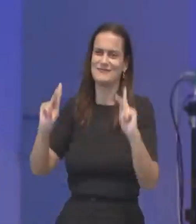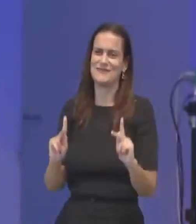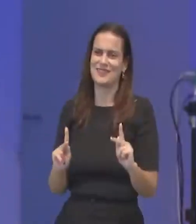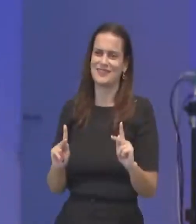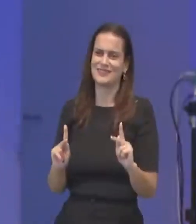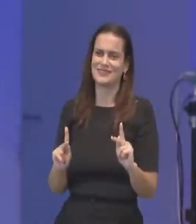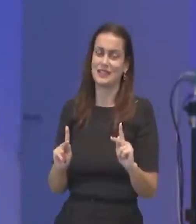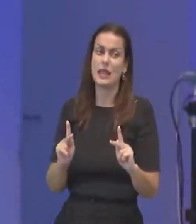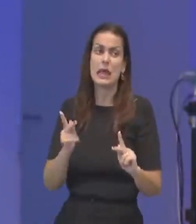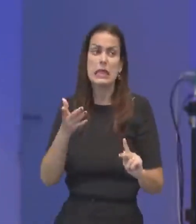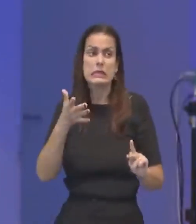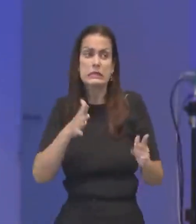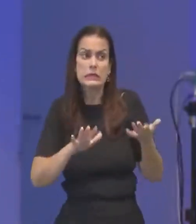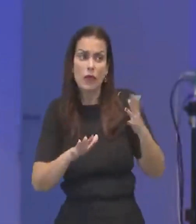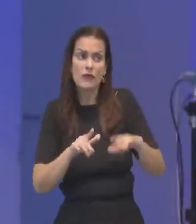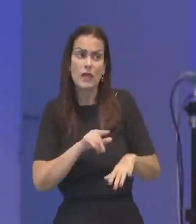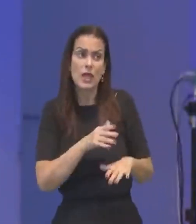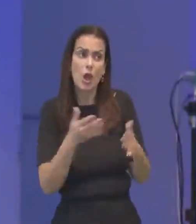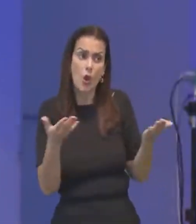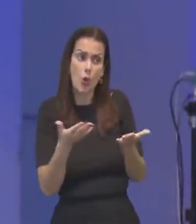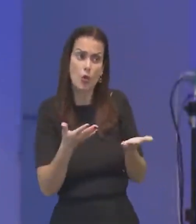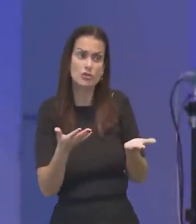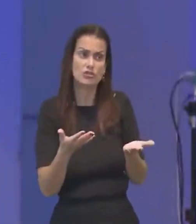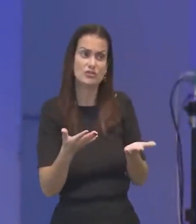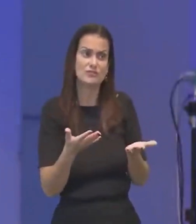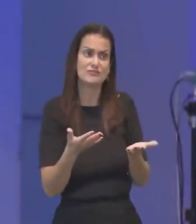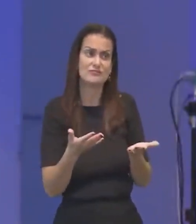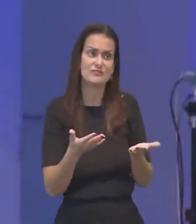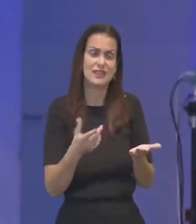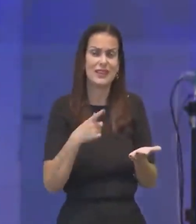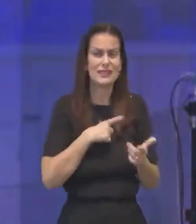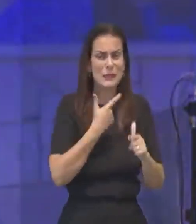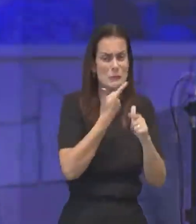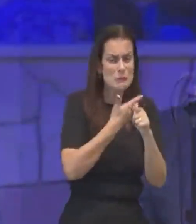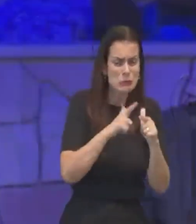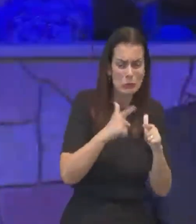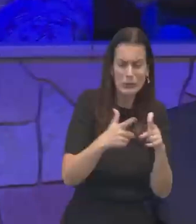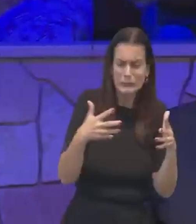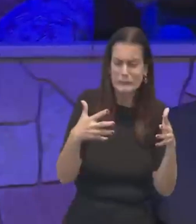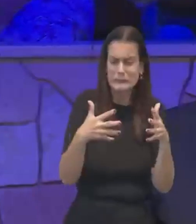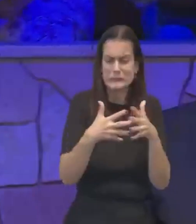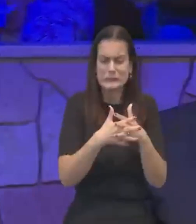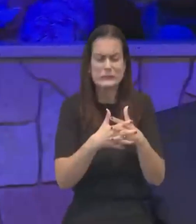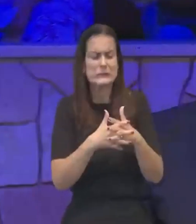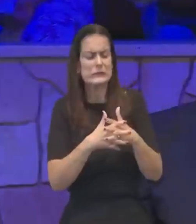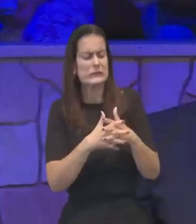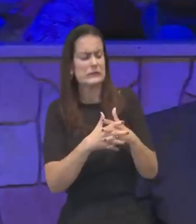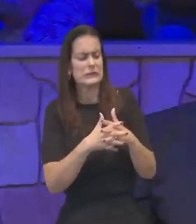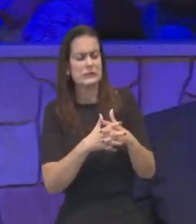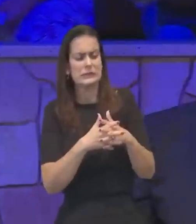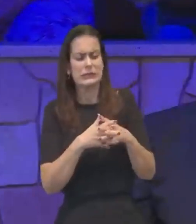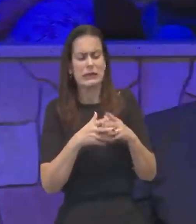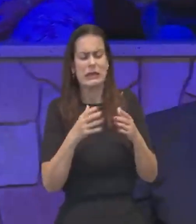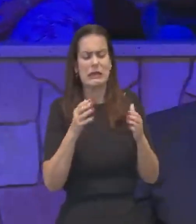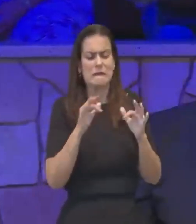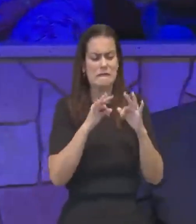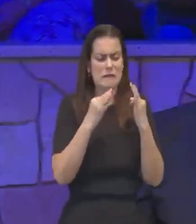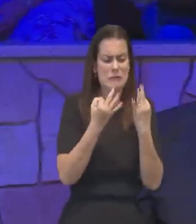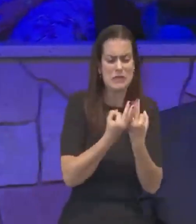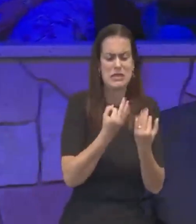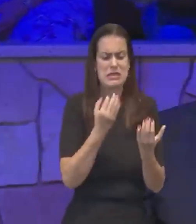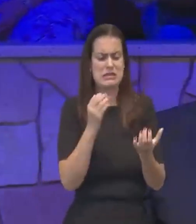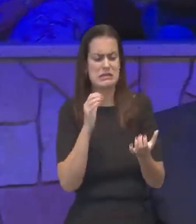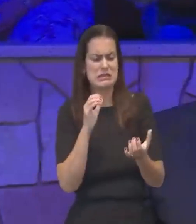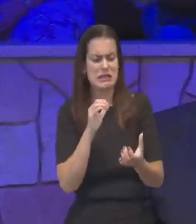Talvez você esteja nessa manhã enfrentando luto, problemas diversos, crises na família, no casamento, crise